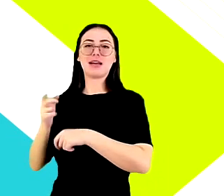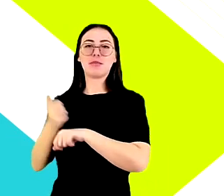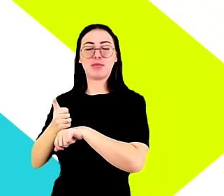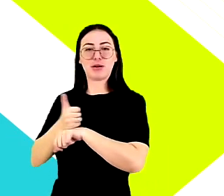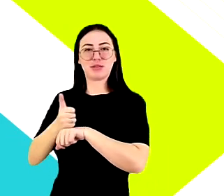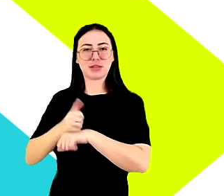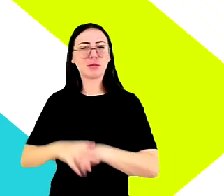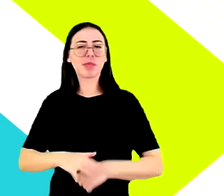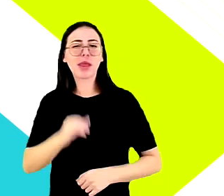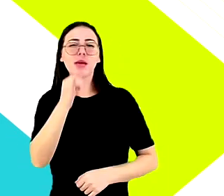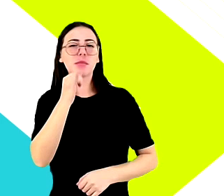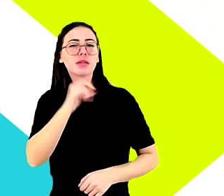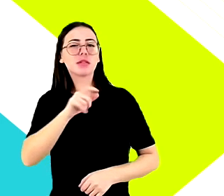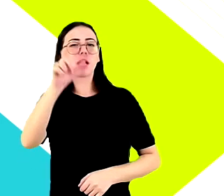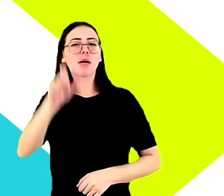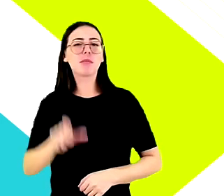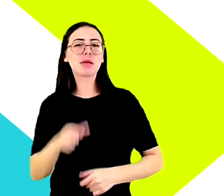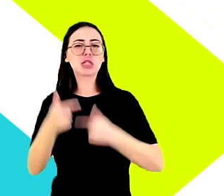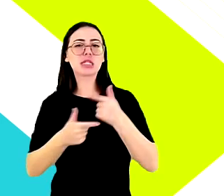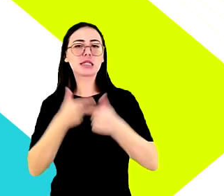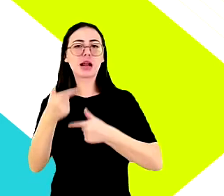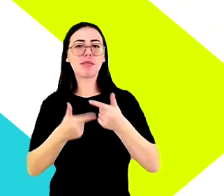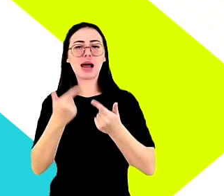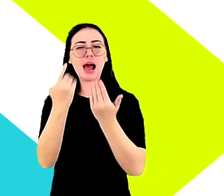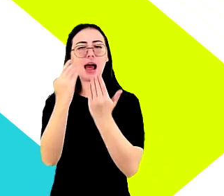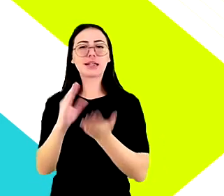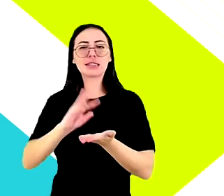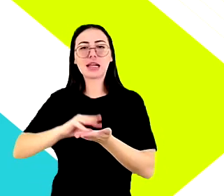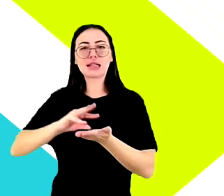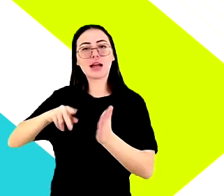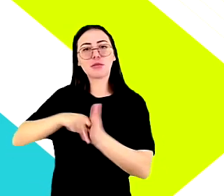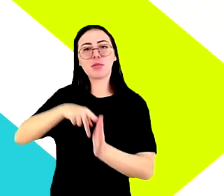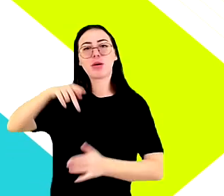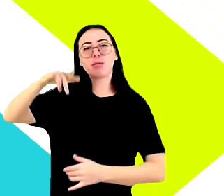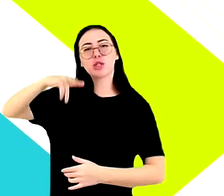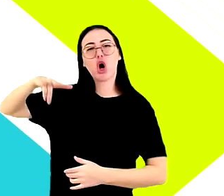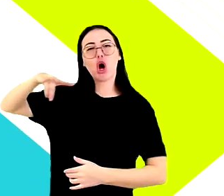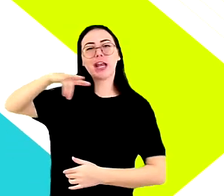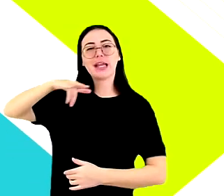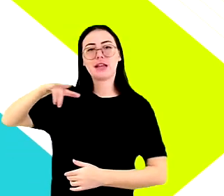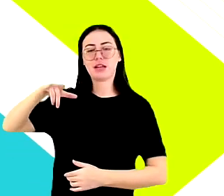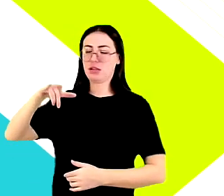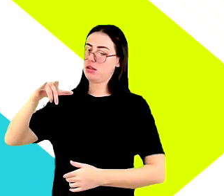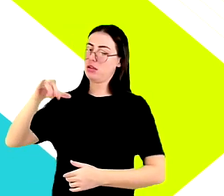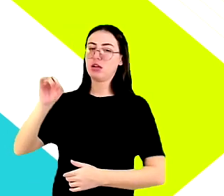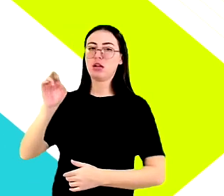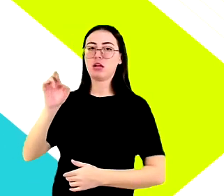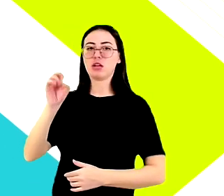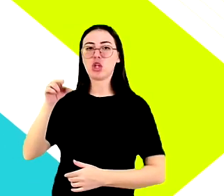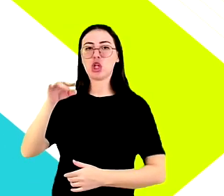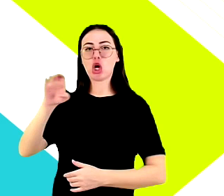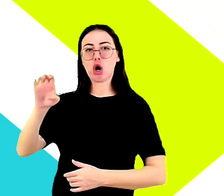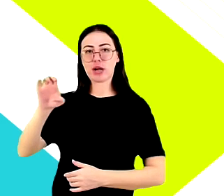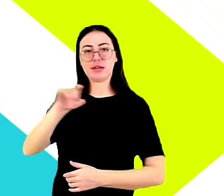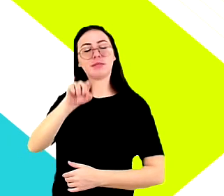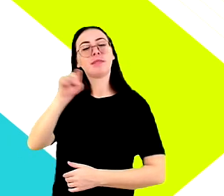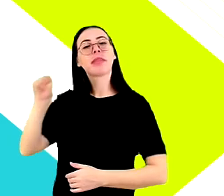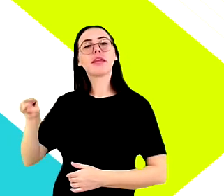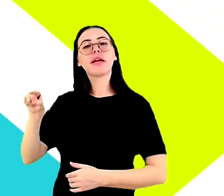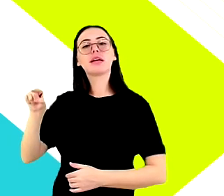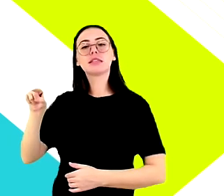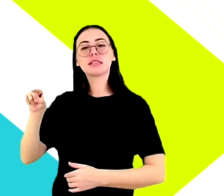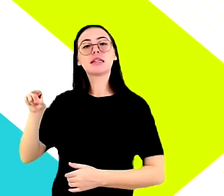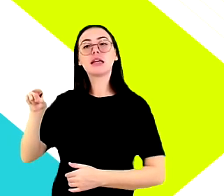é um data drone. Então, quando você tem um drone, ou quando você tem uma máquina como essa, alguém vai ter que usar esses dados e transformar